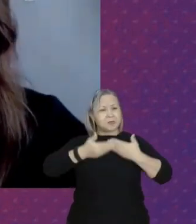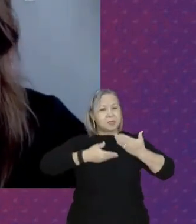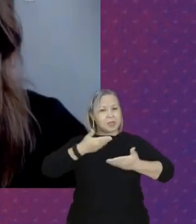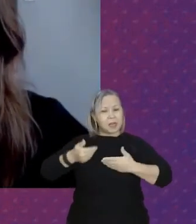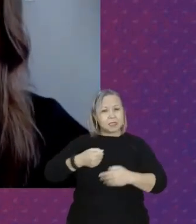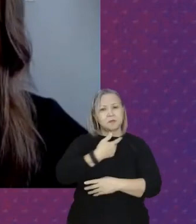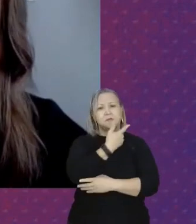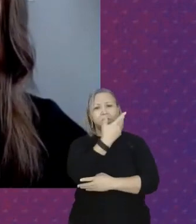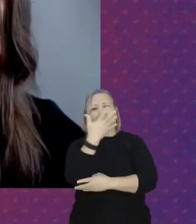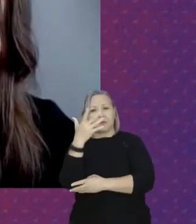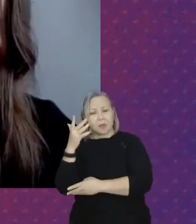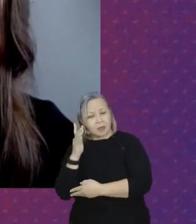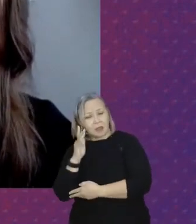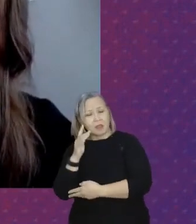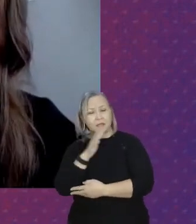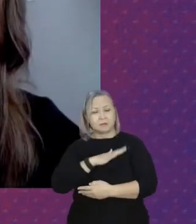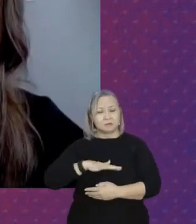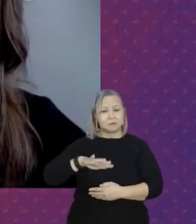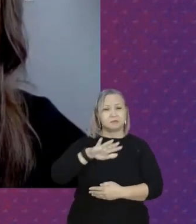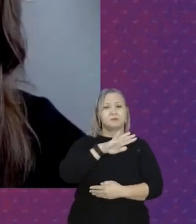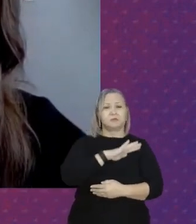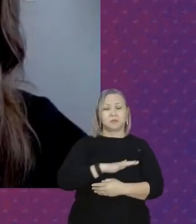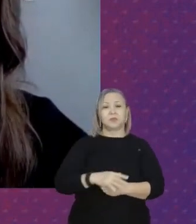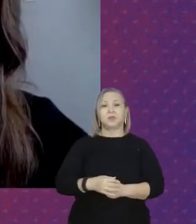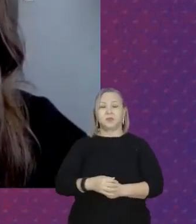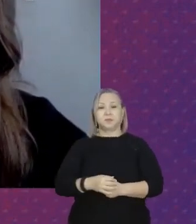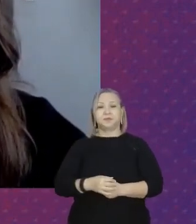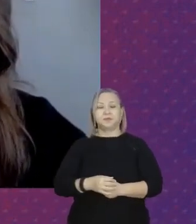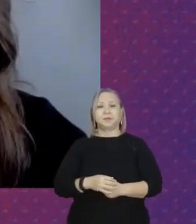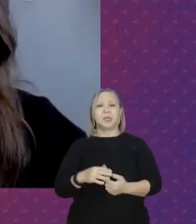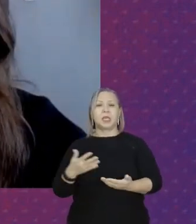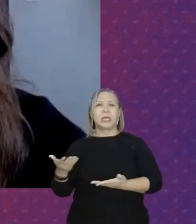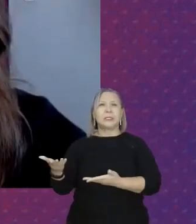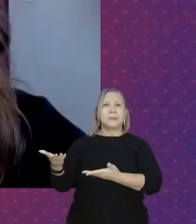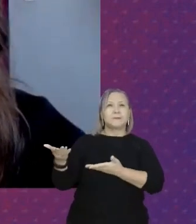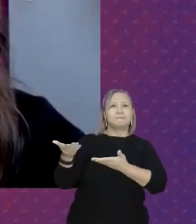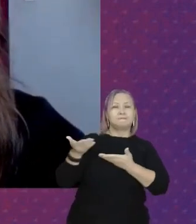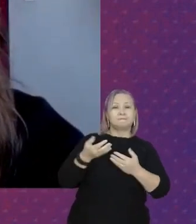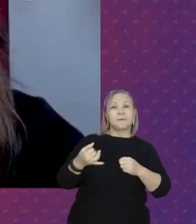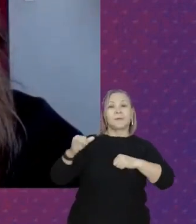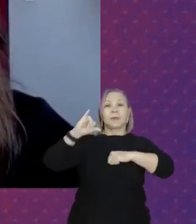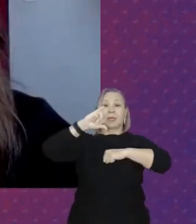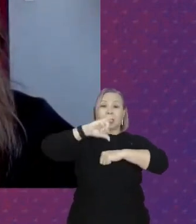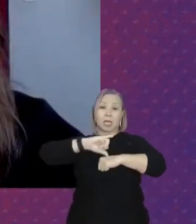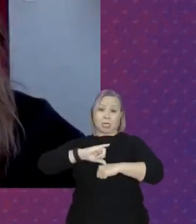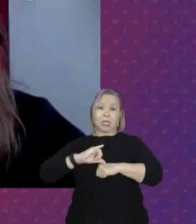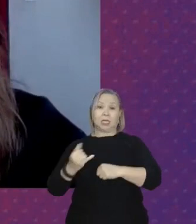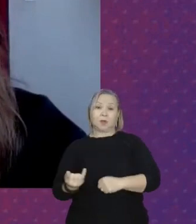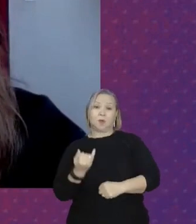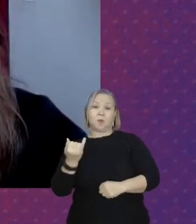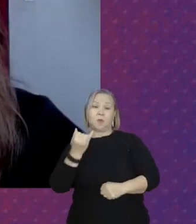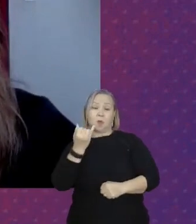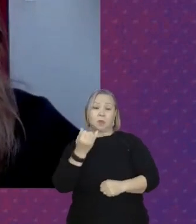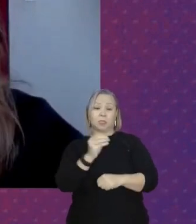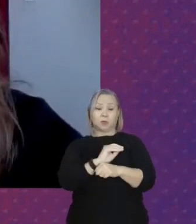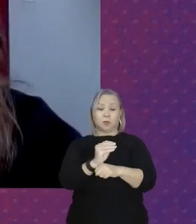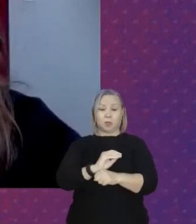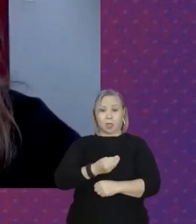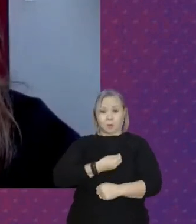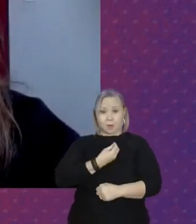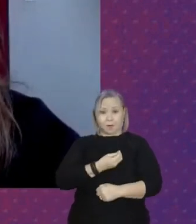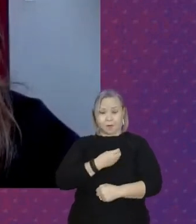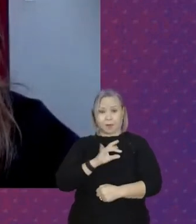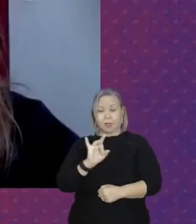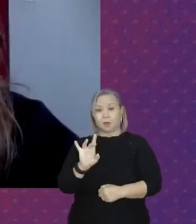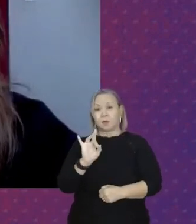com a natureza. Então, a gente traz essa centralidade do cuidado para a vida, e para a vida não só